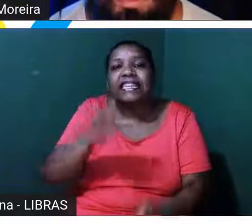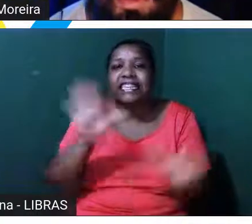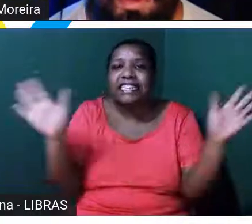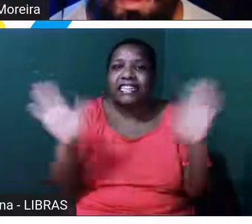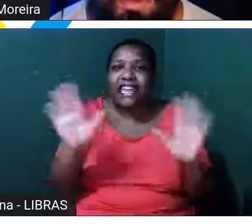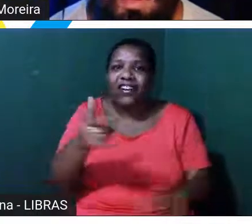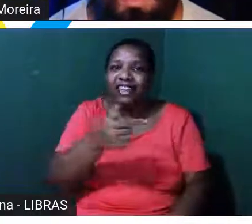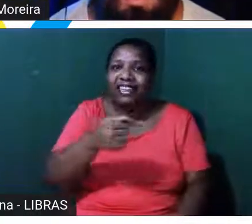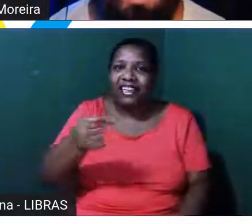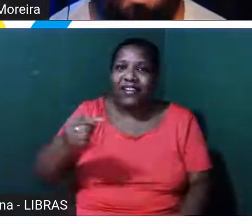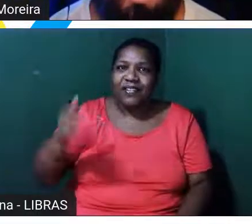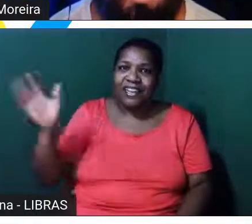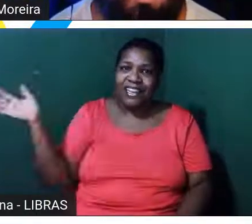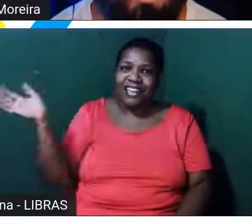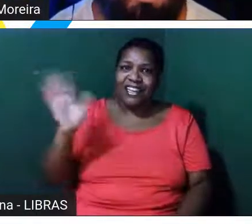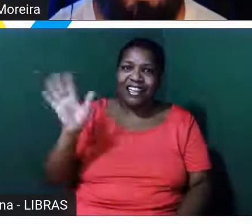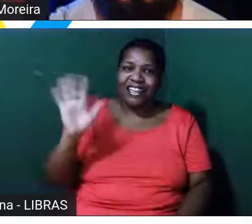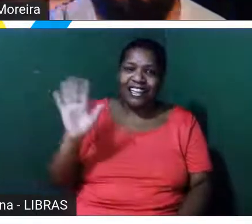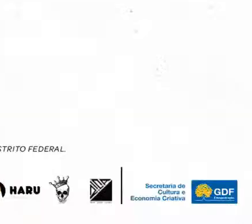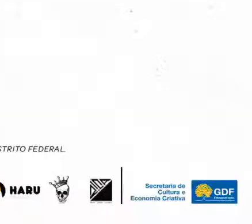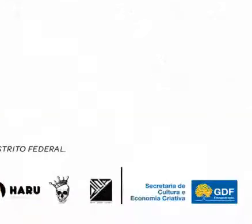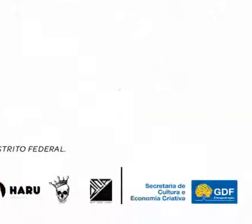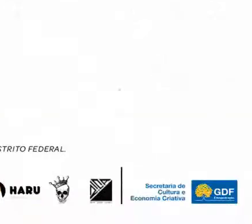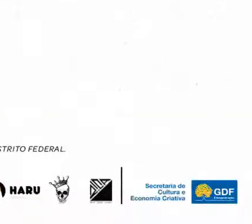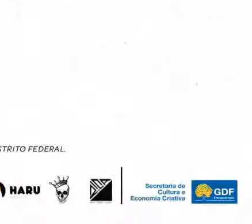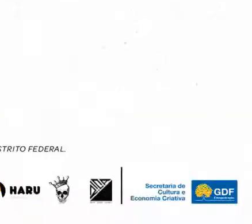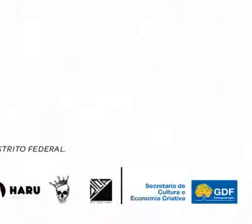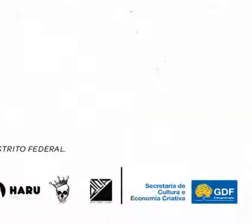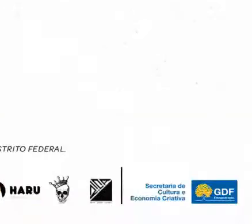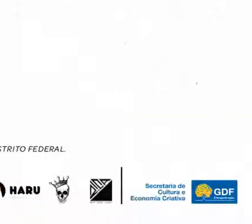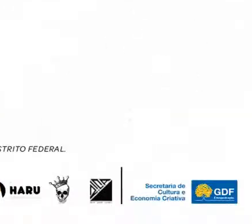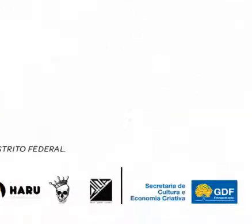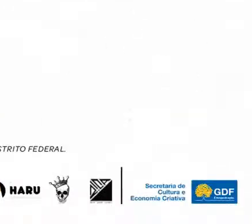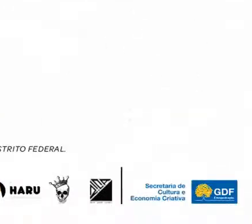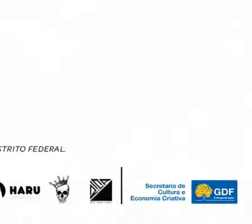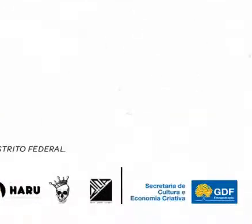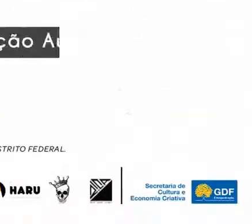semana que vem a Eta a